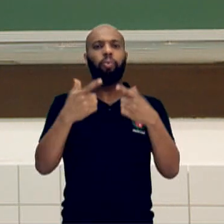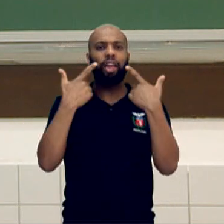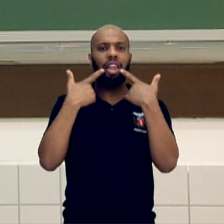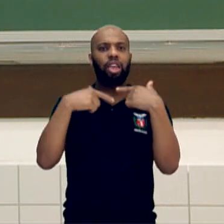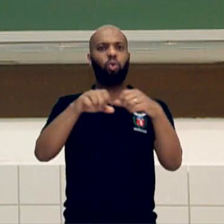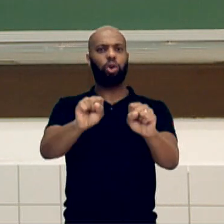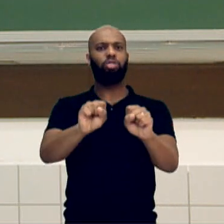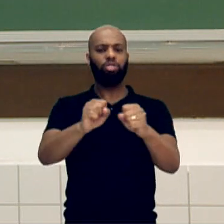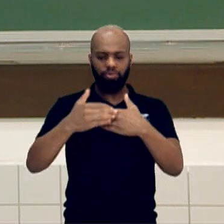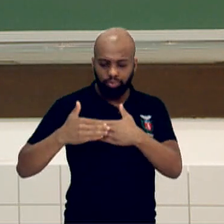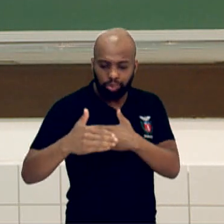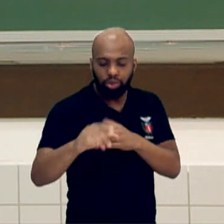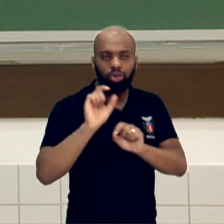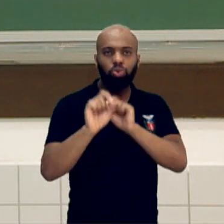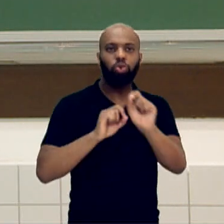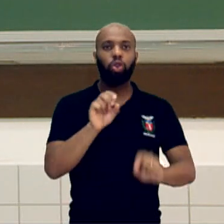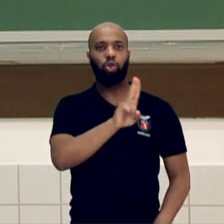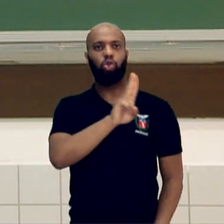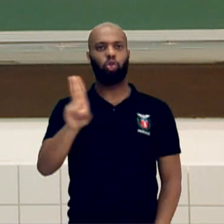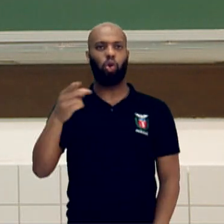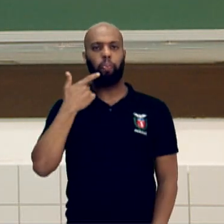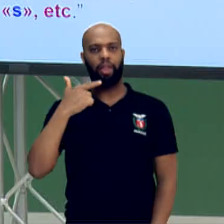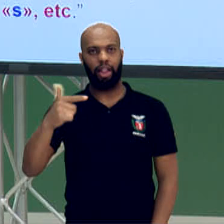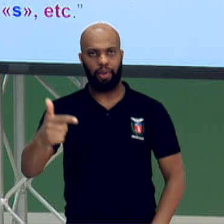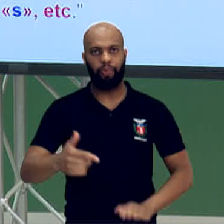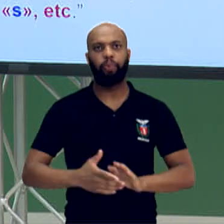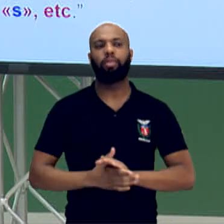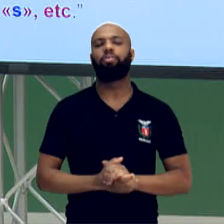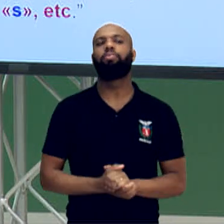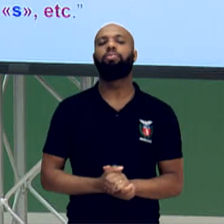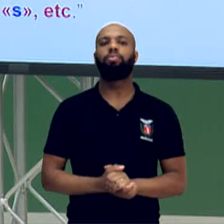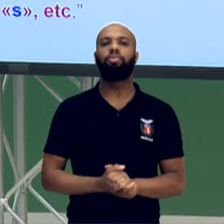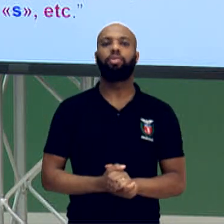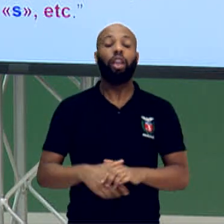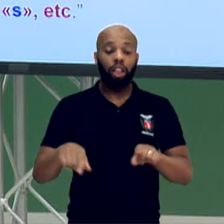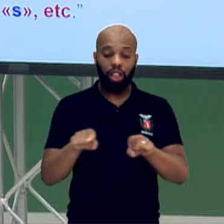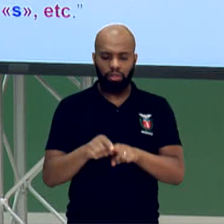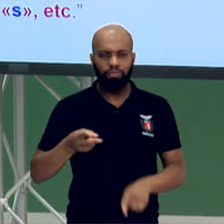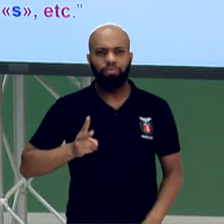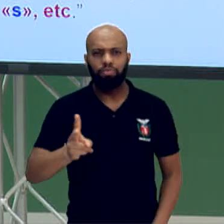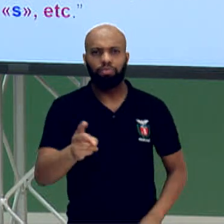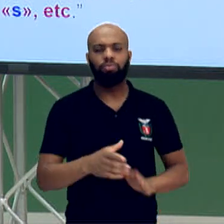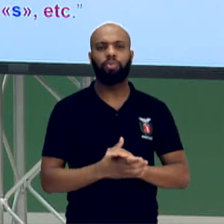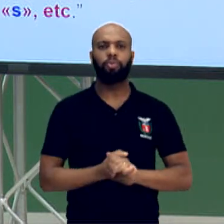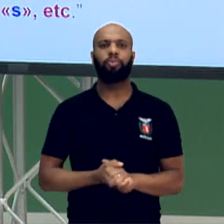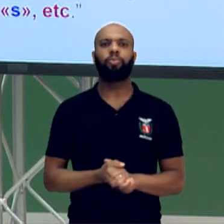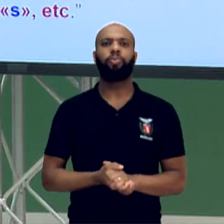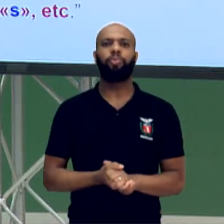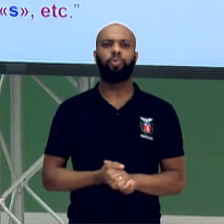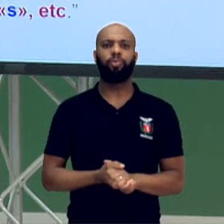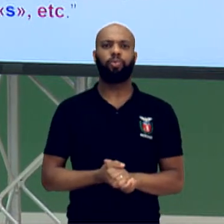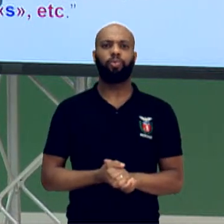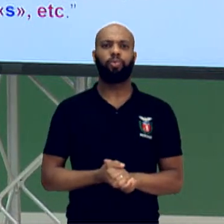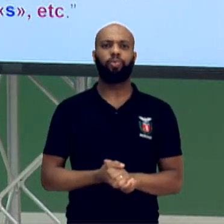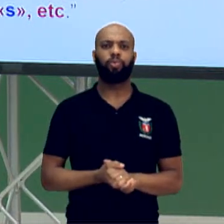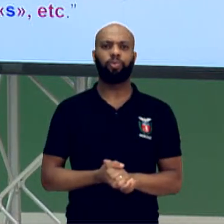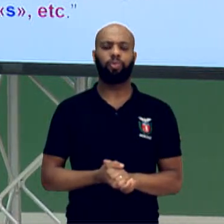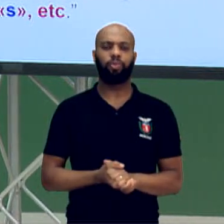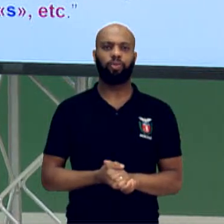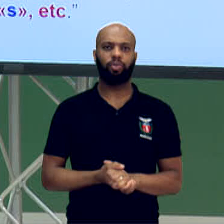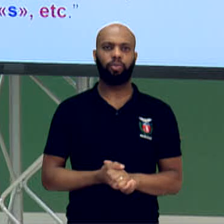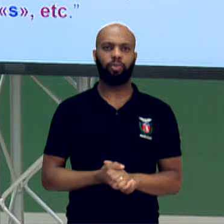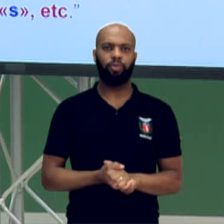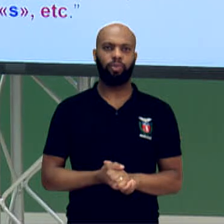da perspectiva da nomenclatura de uma língua. E ainda ele continua, nosotros no hablamos mal